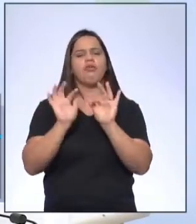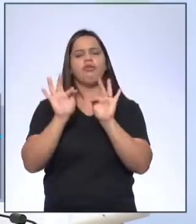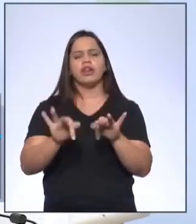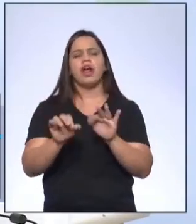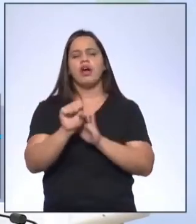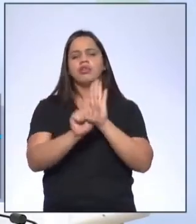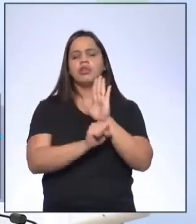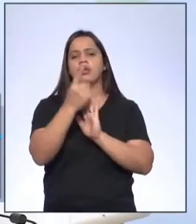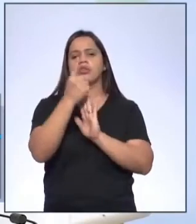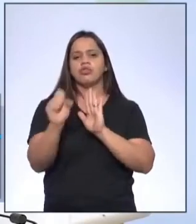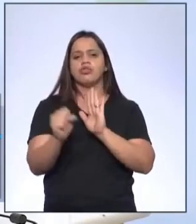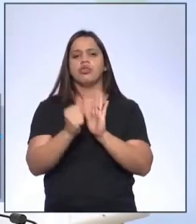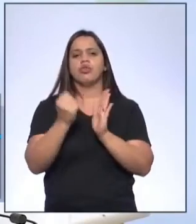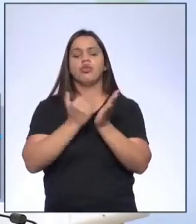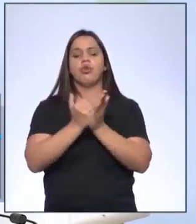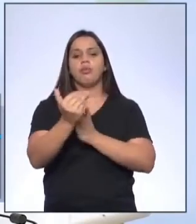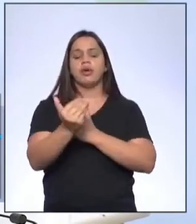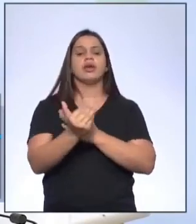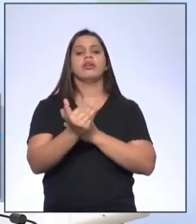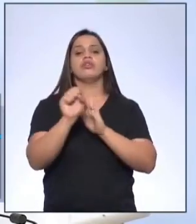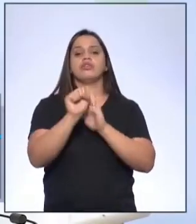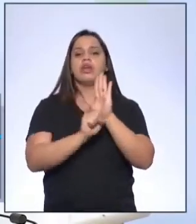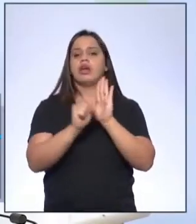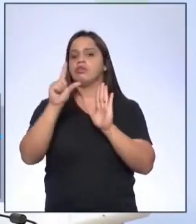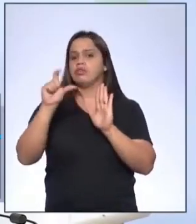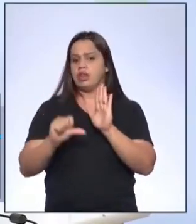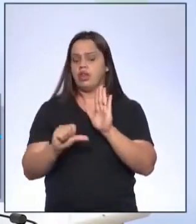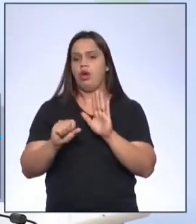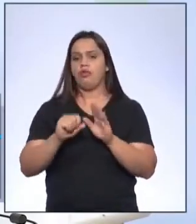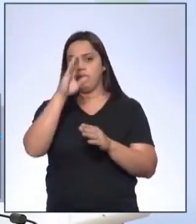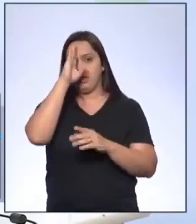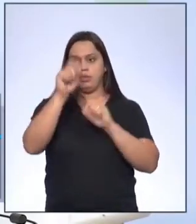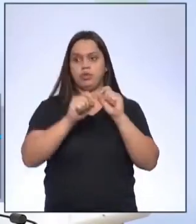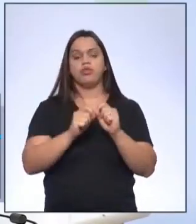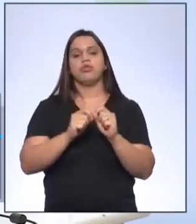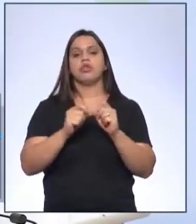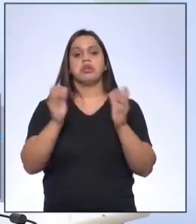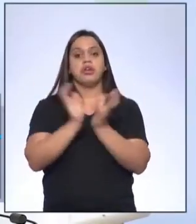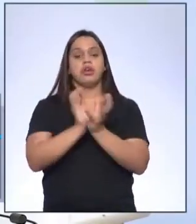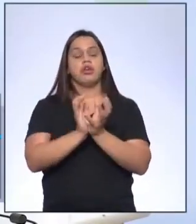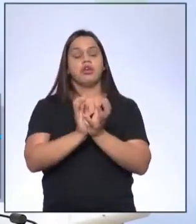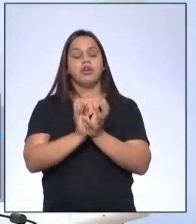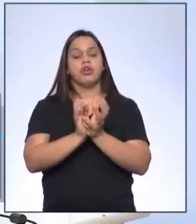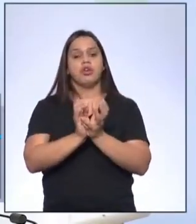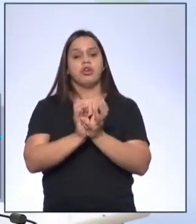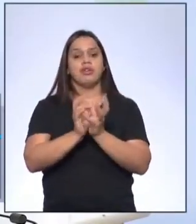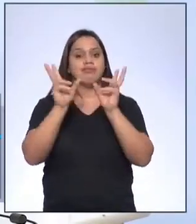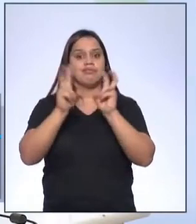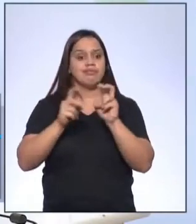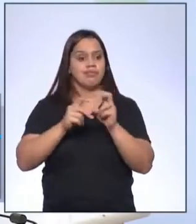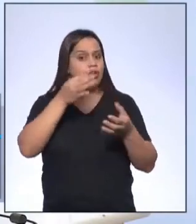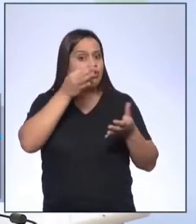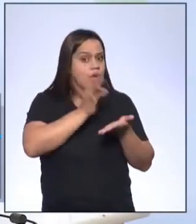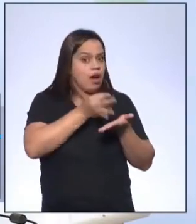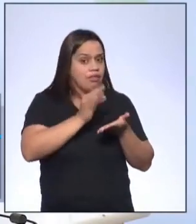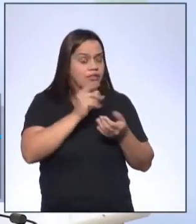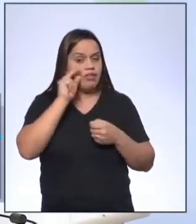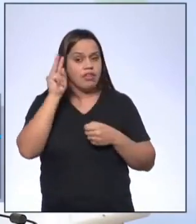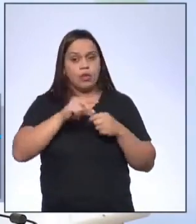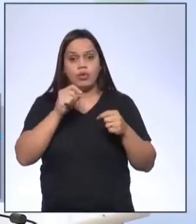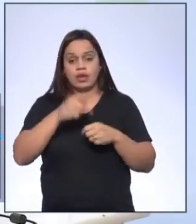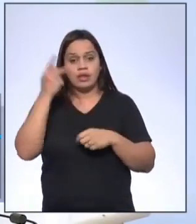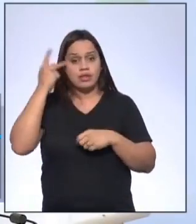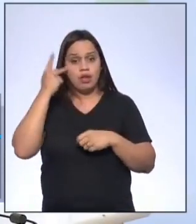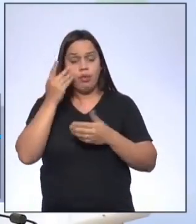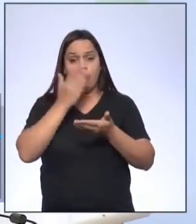XVIII, início do século XIX, principalmente com essa questão aí do café, então a gente começa a observar que o São Paulo começa a